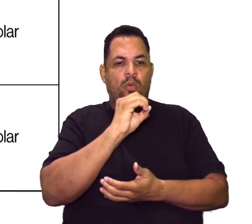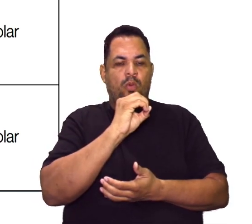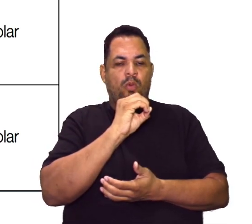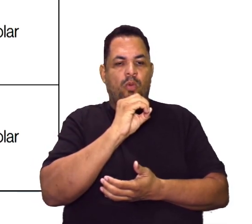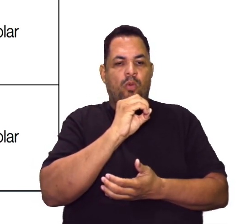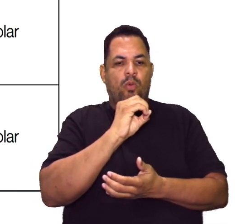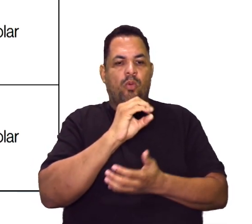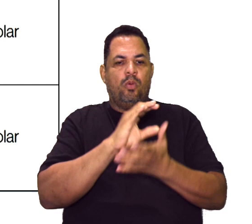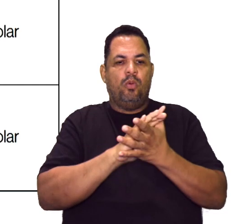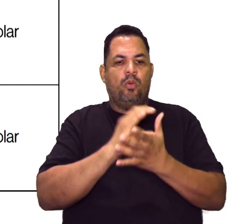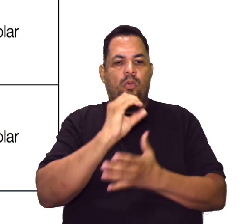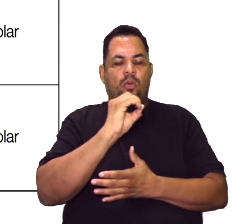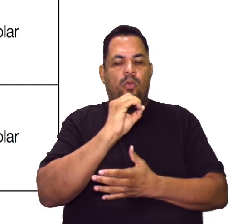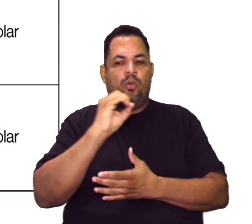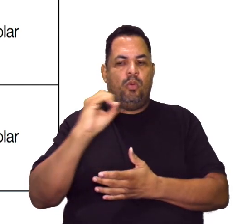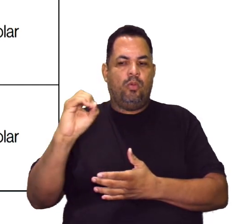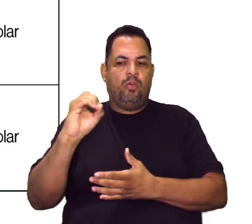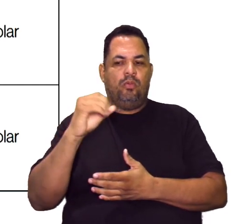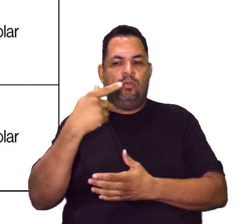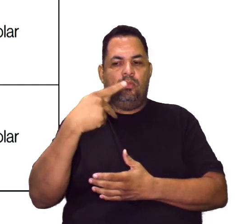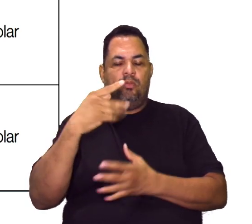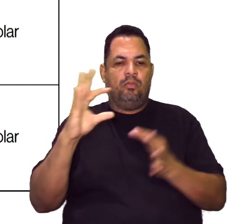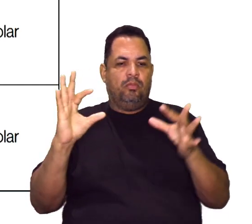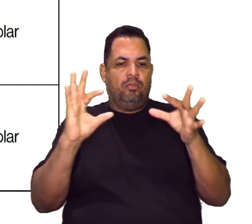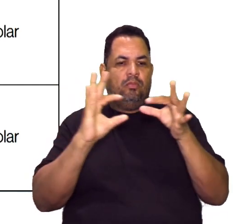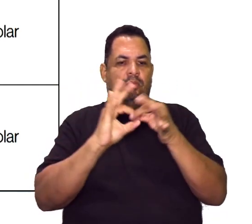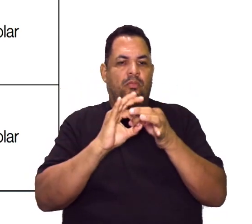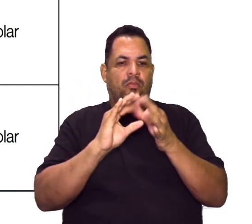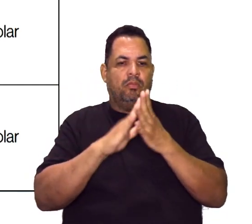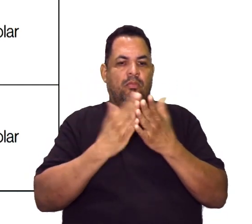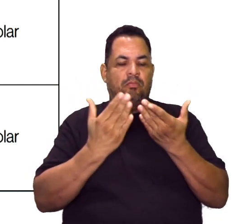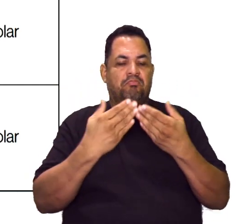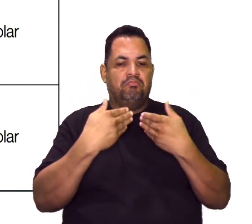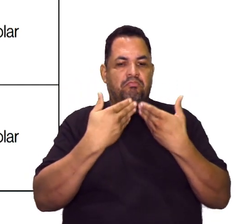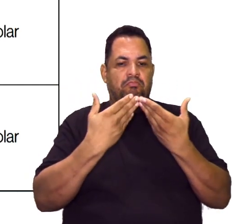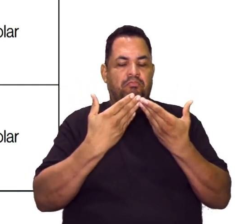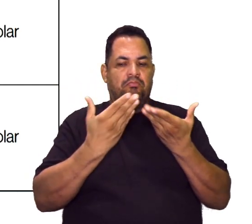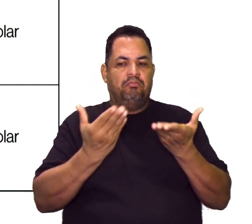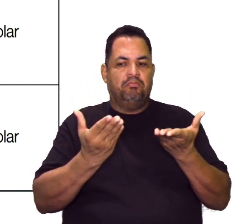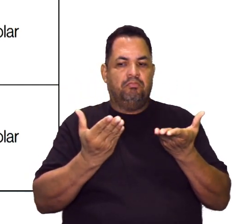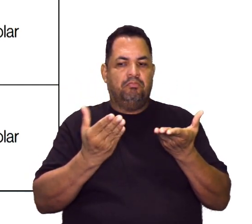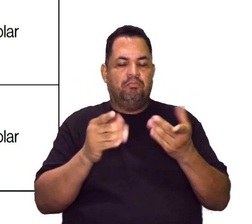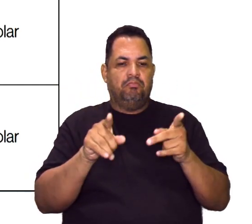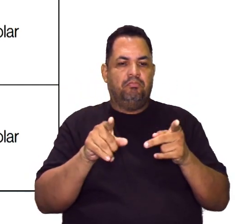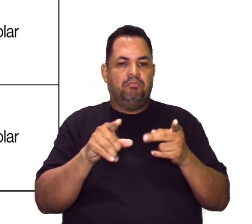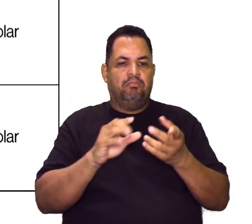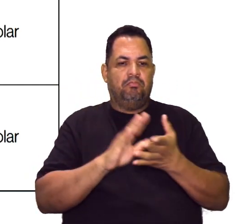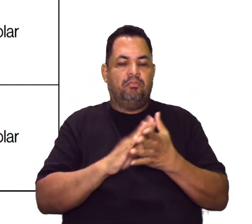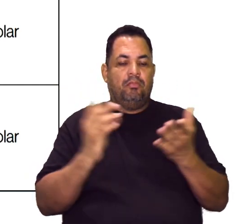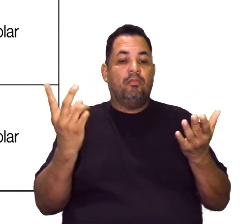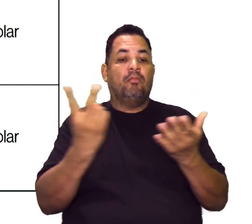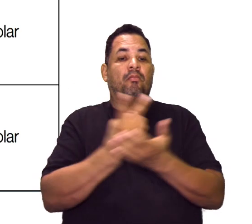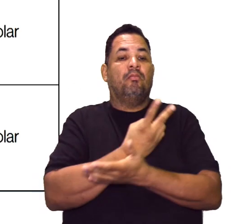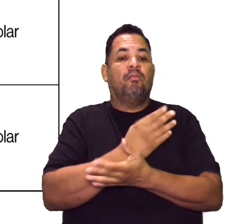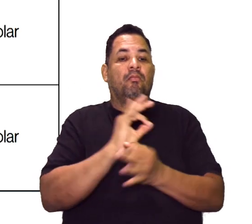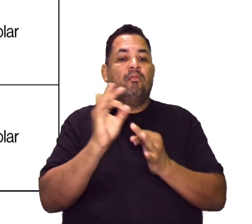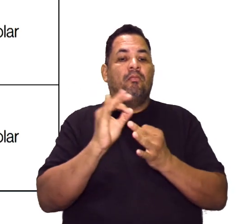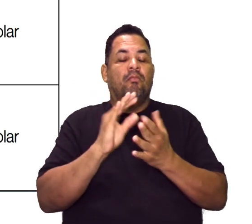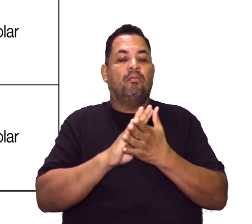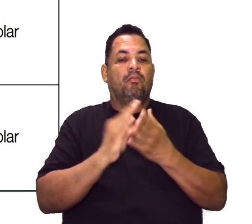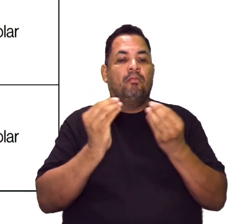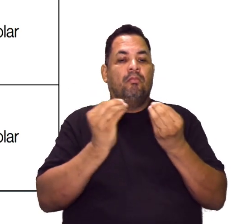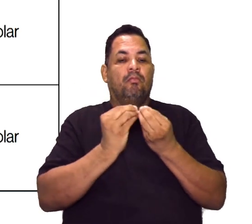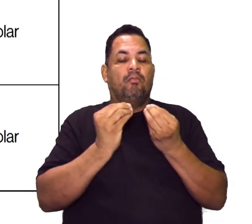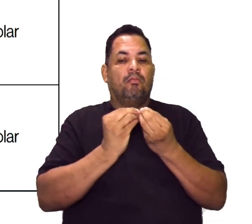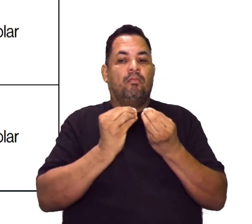apresentar par de elétrons não ligados, ou seja, disponíveis, então, o que aconteceu? A